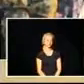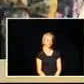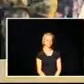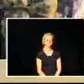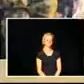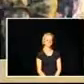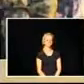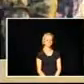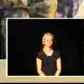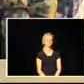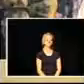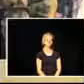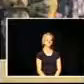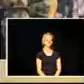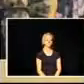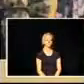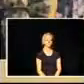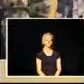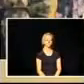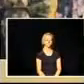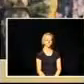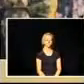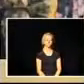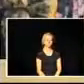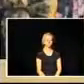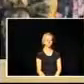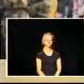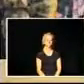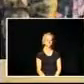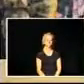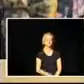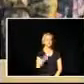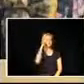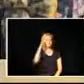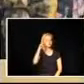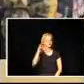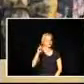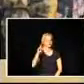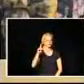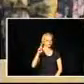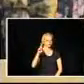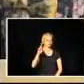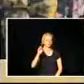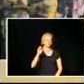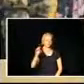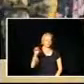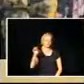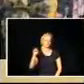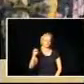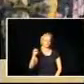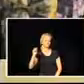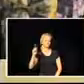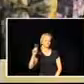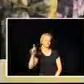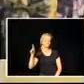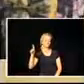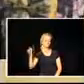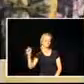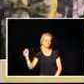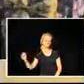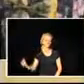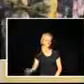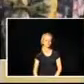Souza. Passa a denominar-se Dr. Pedro de Souza, o atual Centro de Especialidades Odontológicas, localizado na rua Tenente